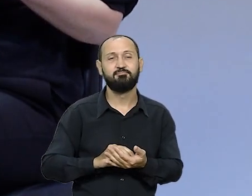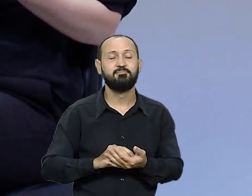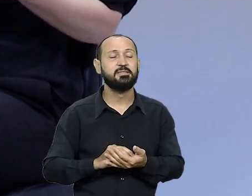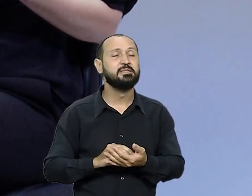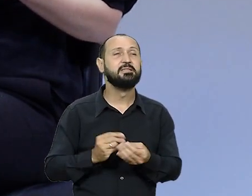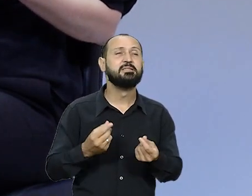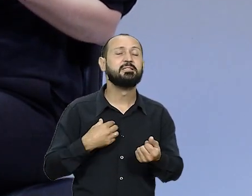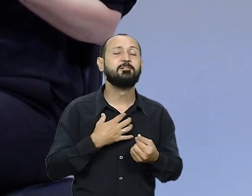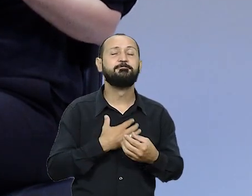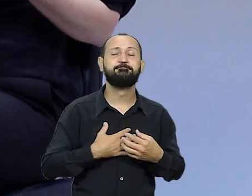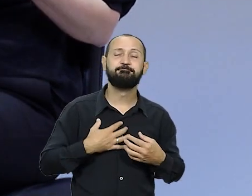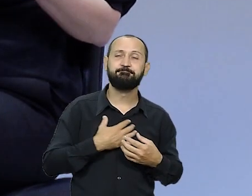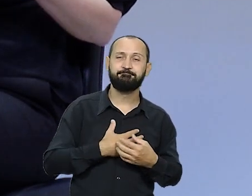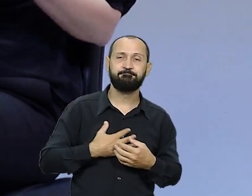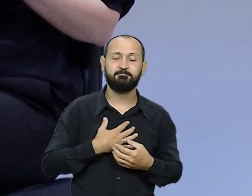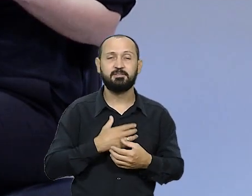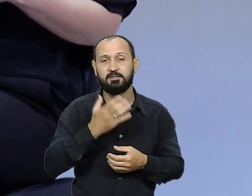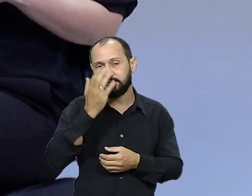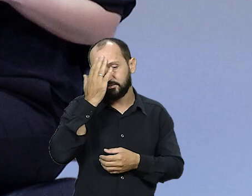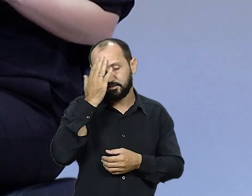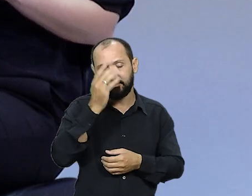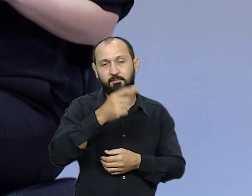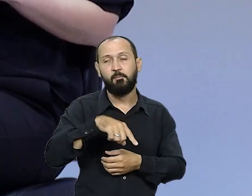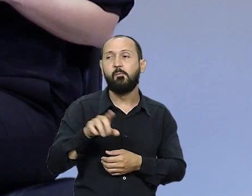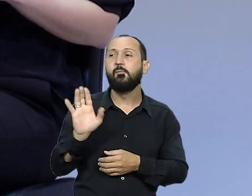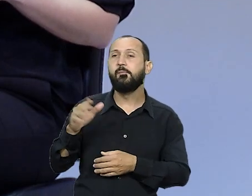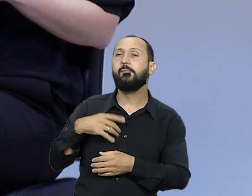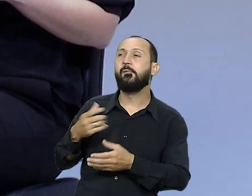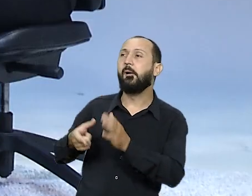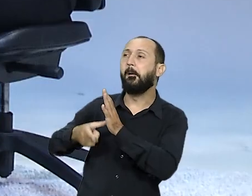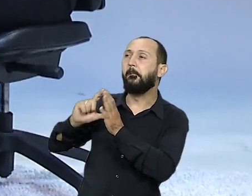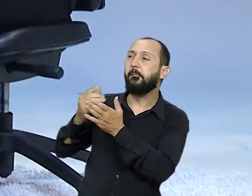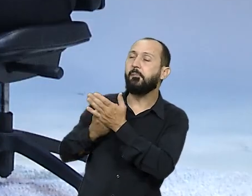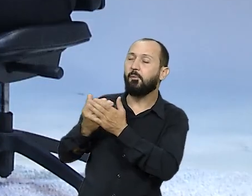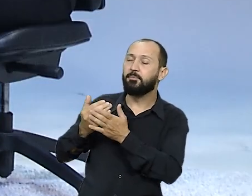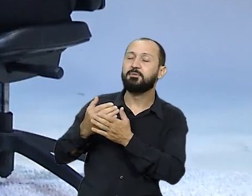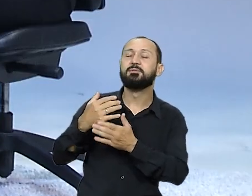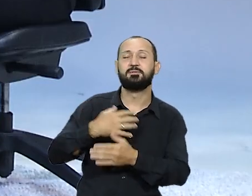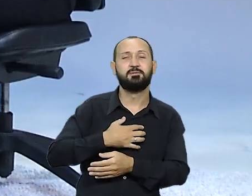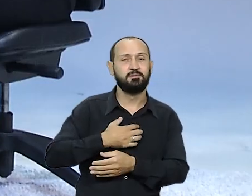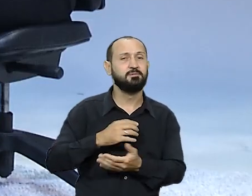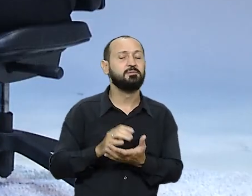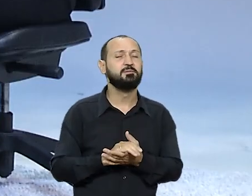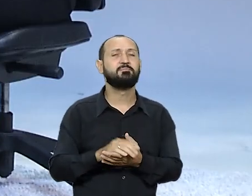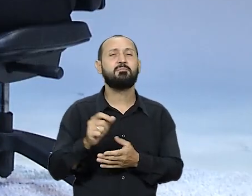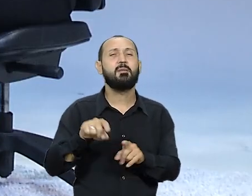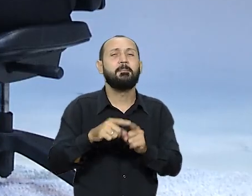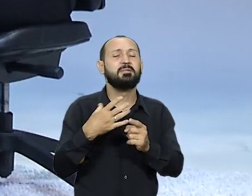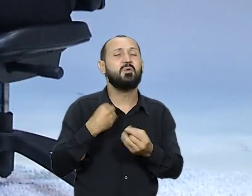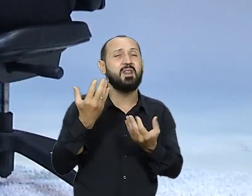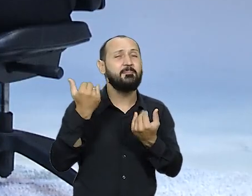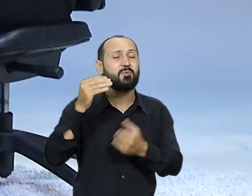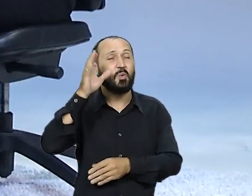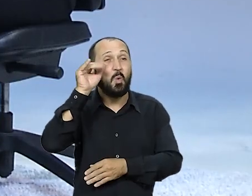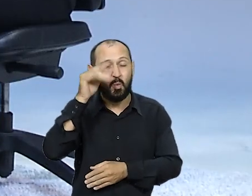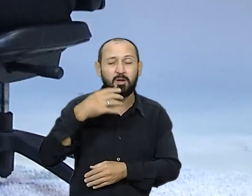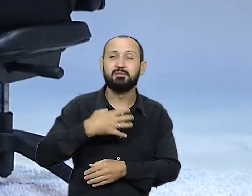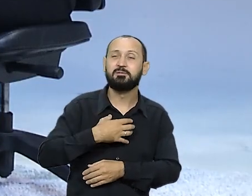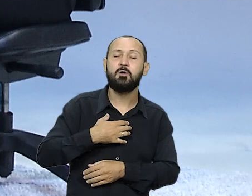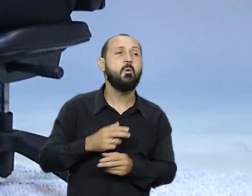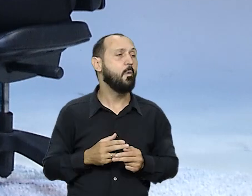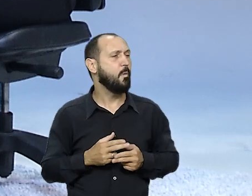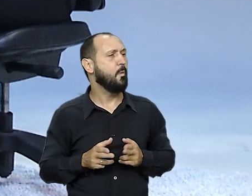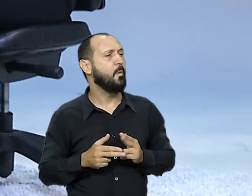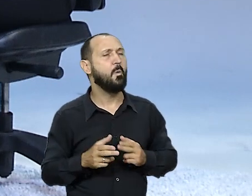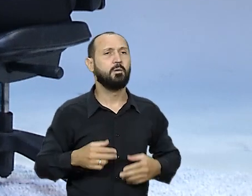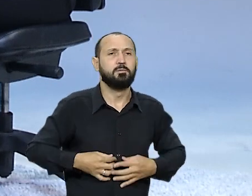Que me angustia saber que tem E aquilo que você também deve ter passado no começo da sua carreira. Eu passei, mas eu era muito